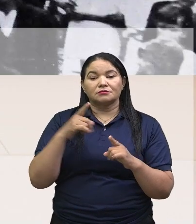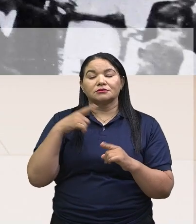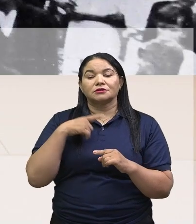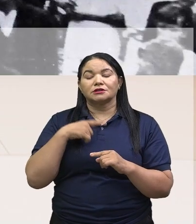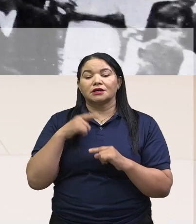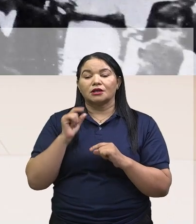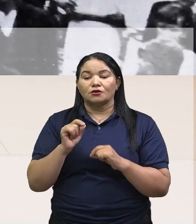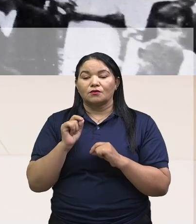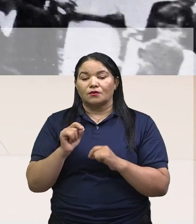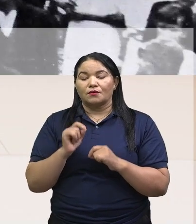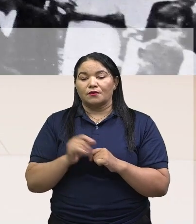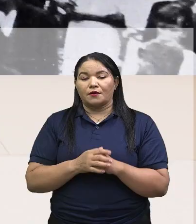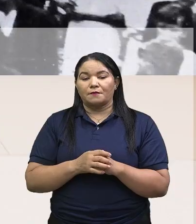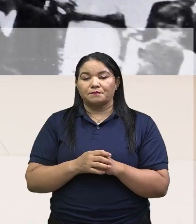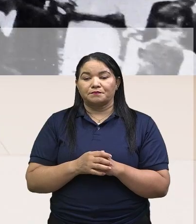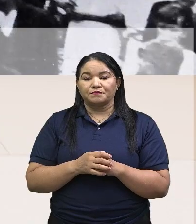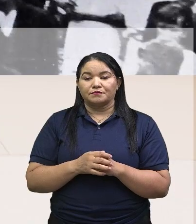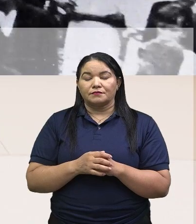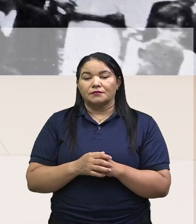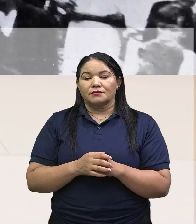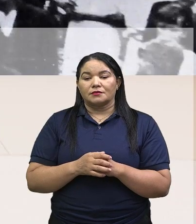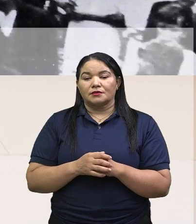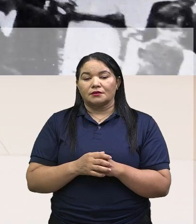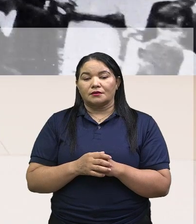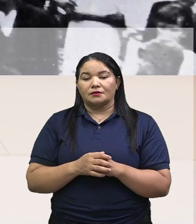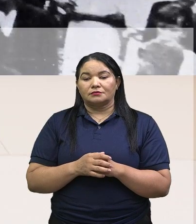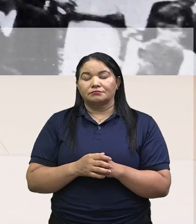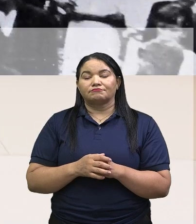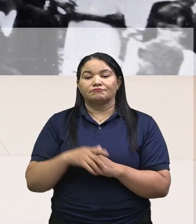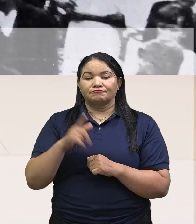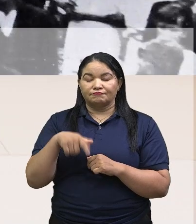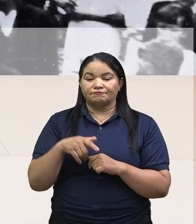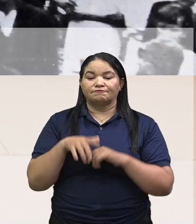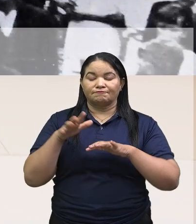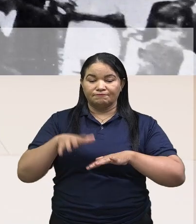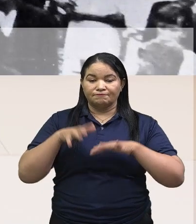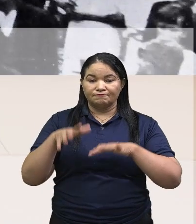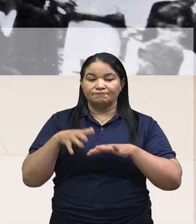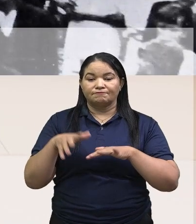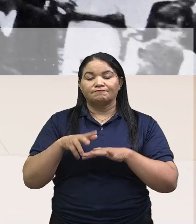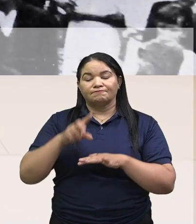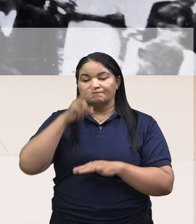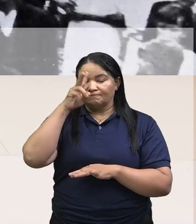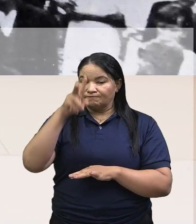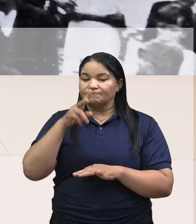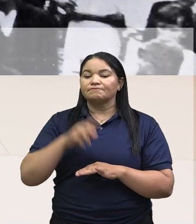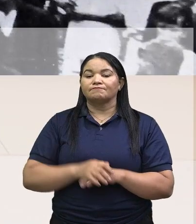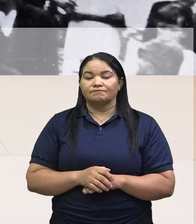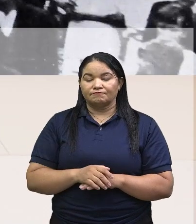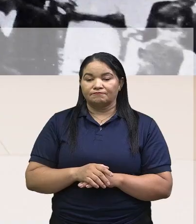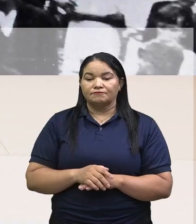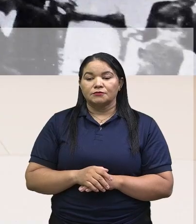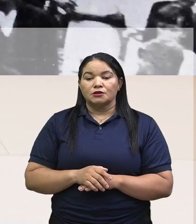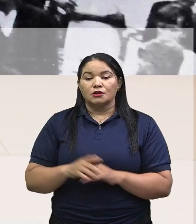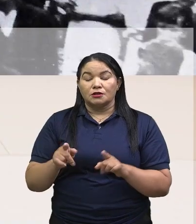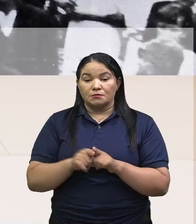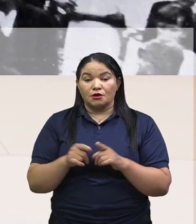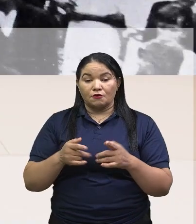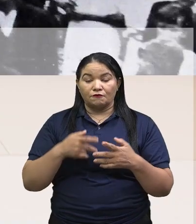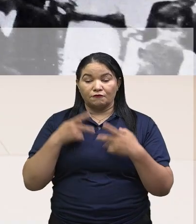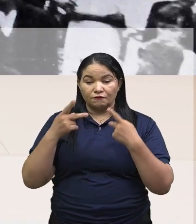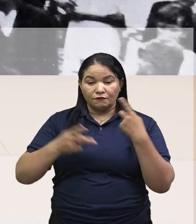ter também um fortalecimento desse movimento operário. E como estamos falando, né, daí